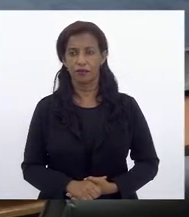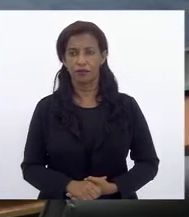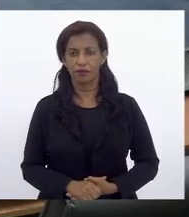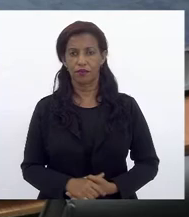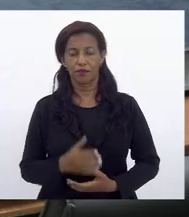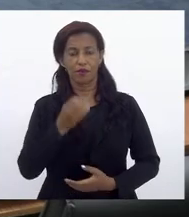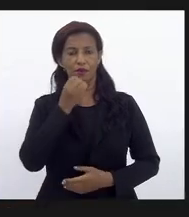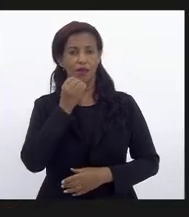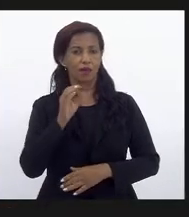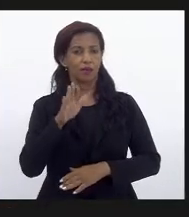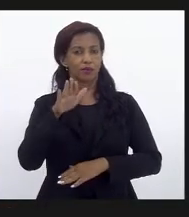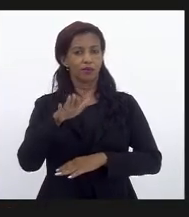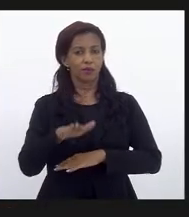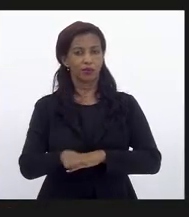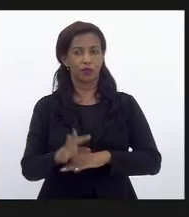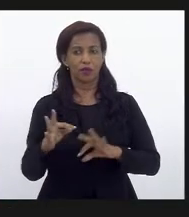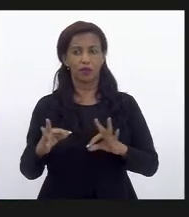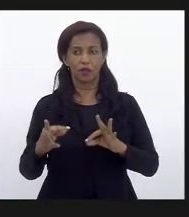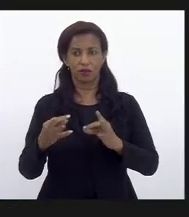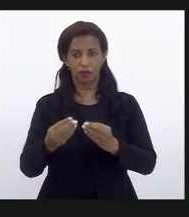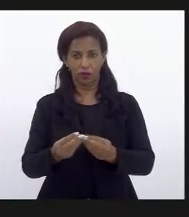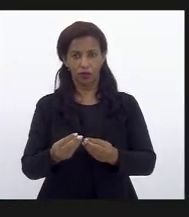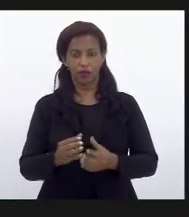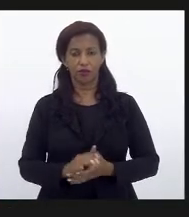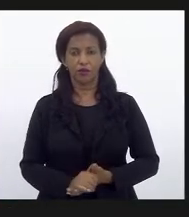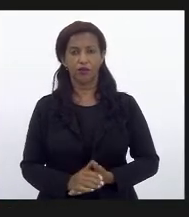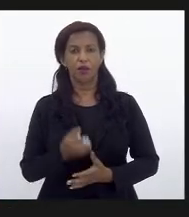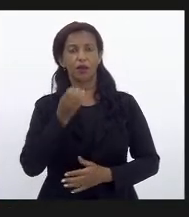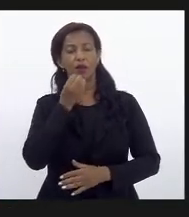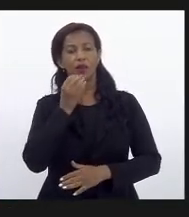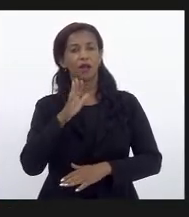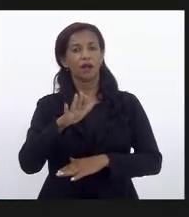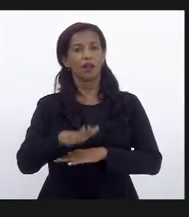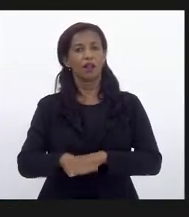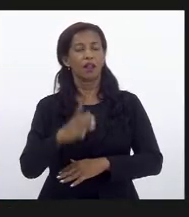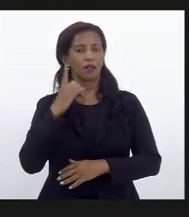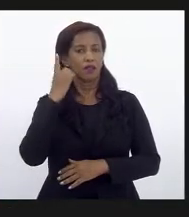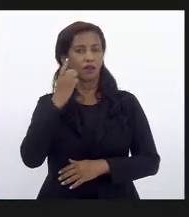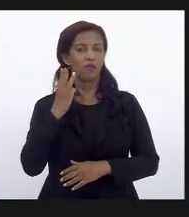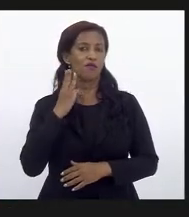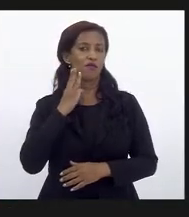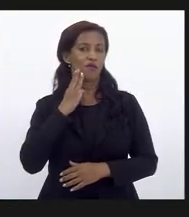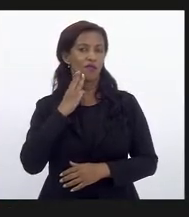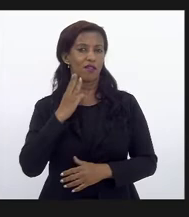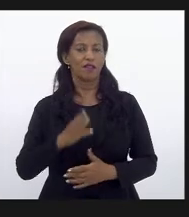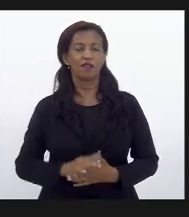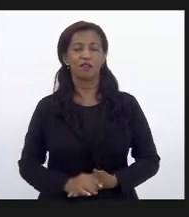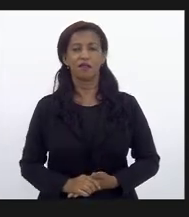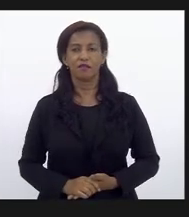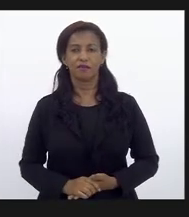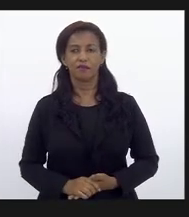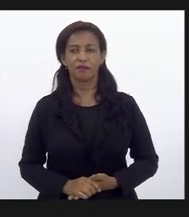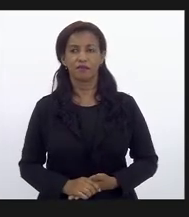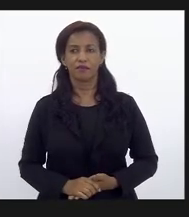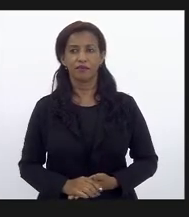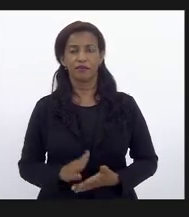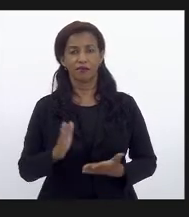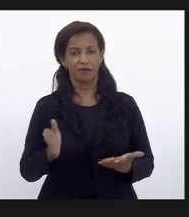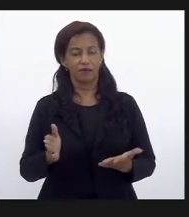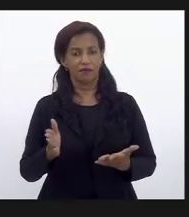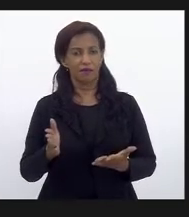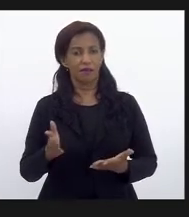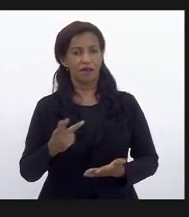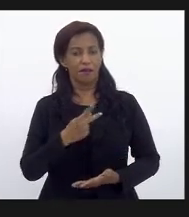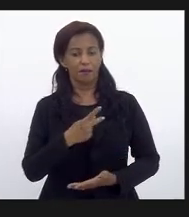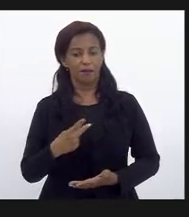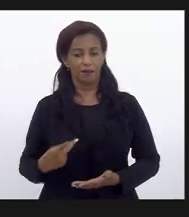Uma boa tarde a todos e a todas. Uma boa tarde ao deputado Valdeque Carneiro, que está presidindo